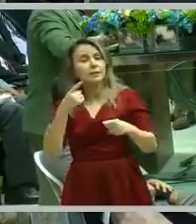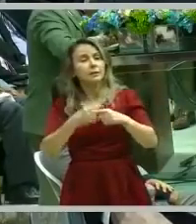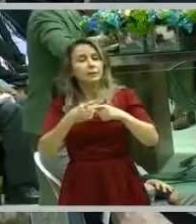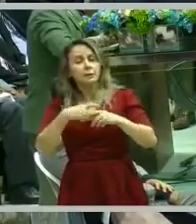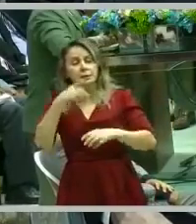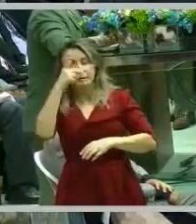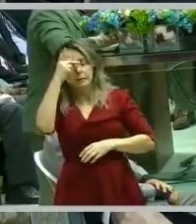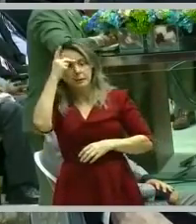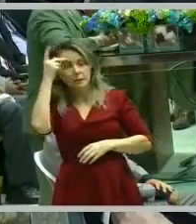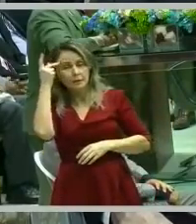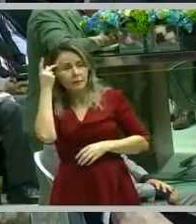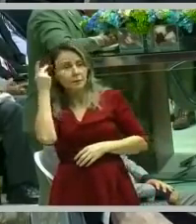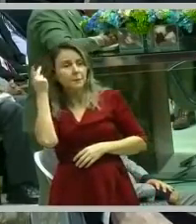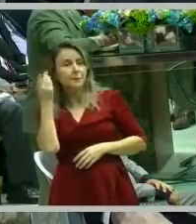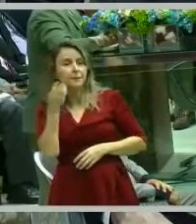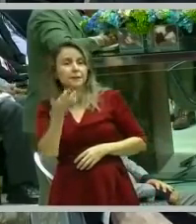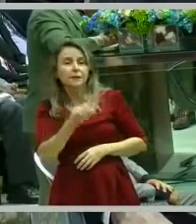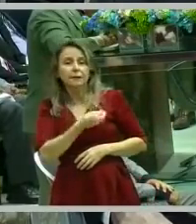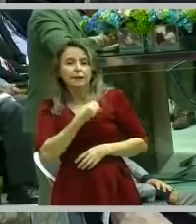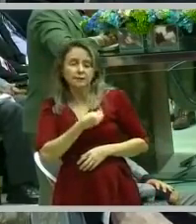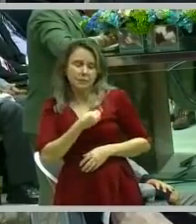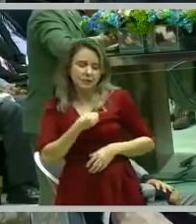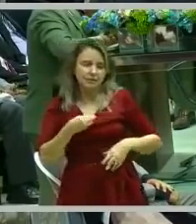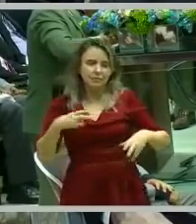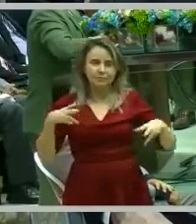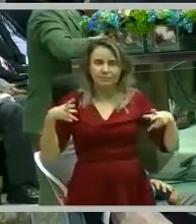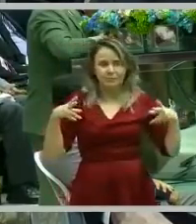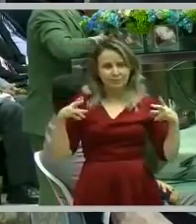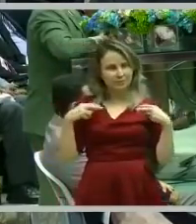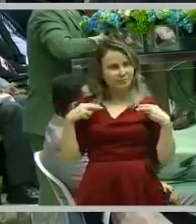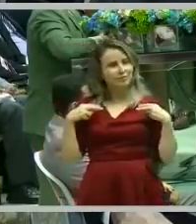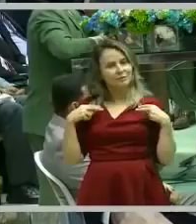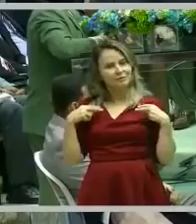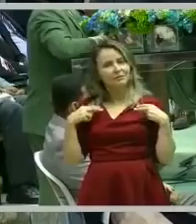relaxada, não aparece nada para ele? É gente grande,